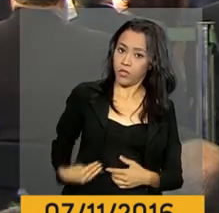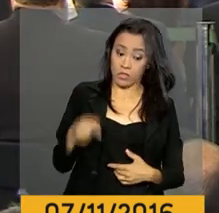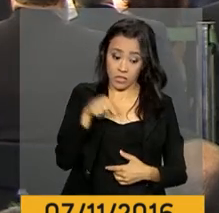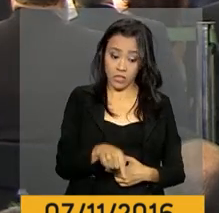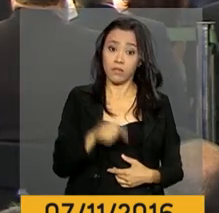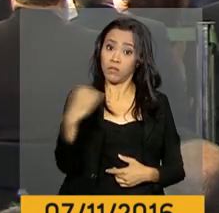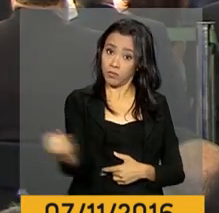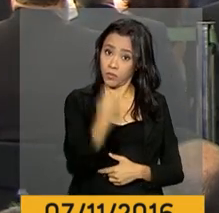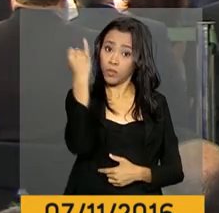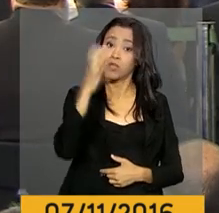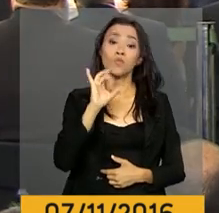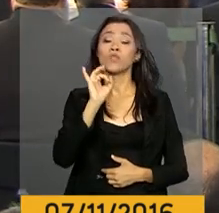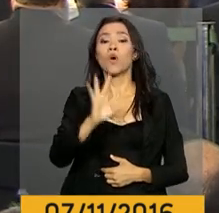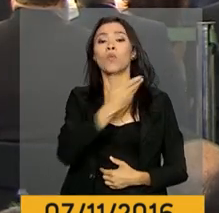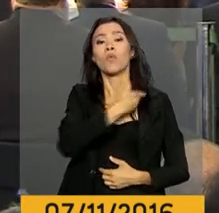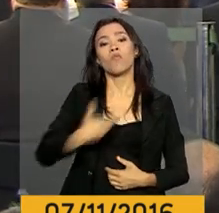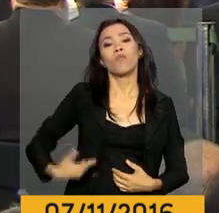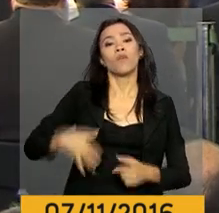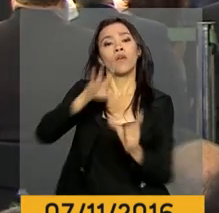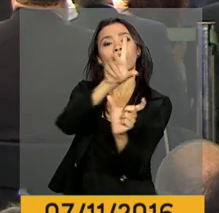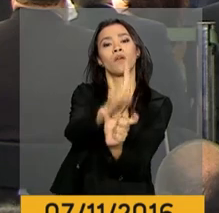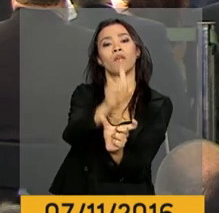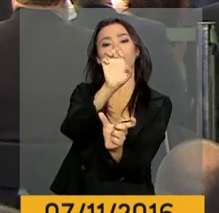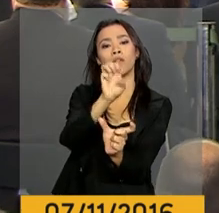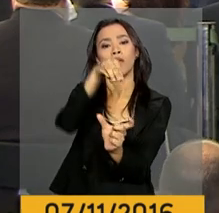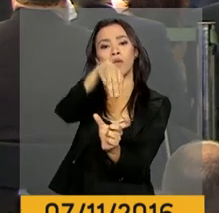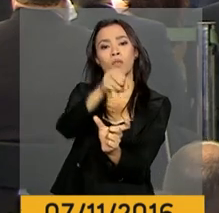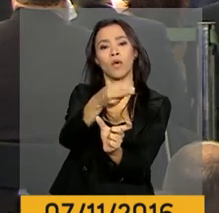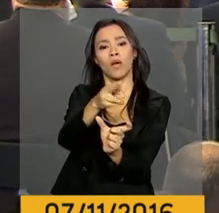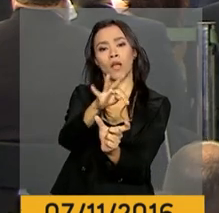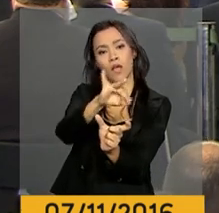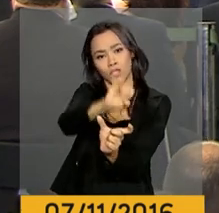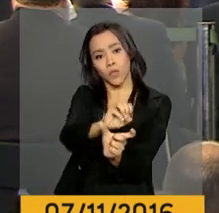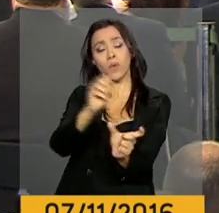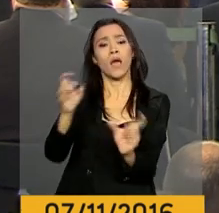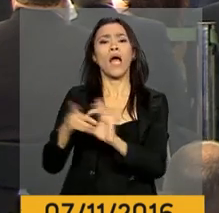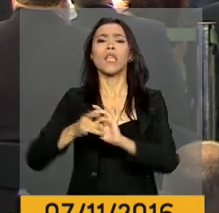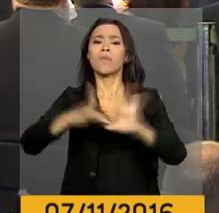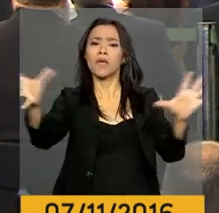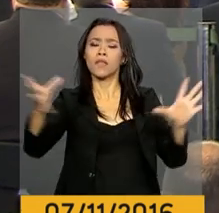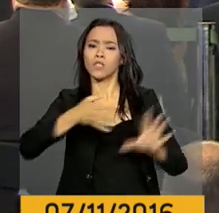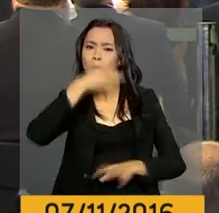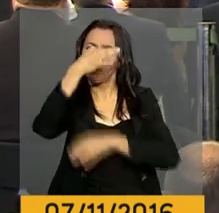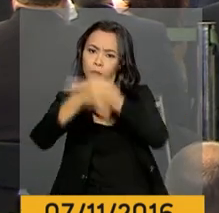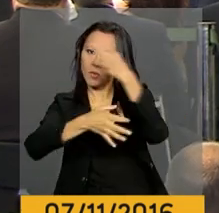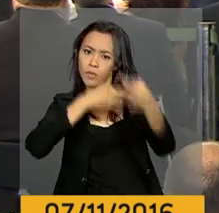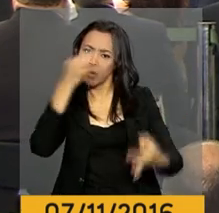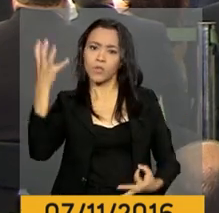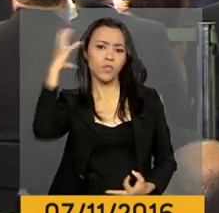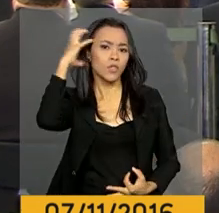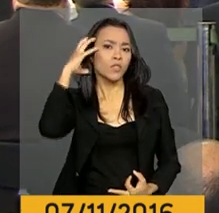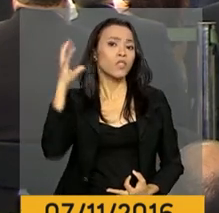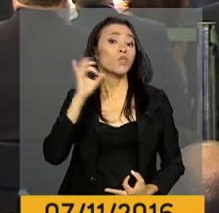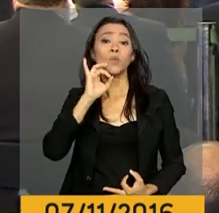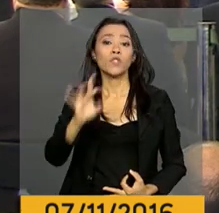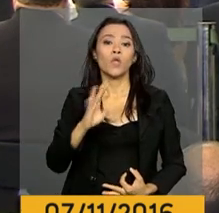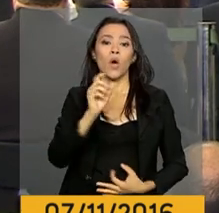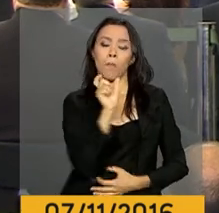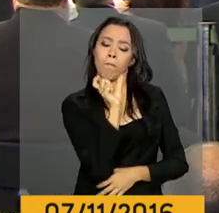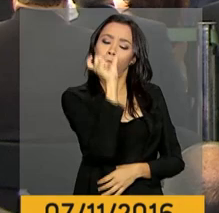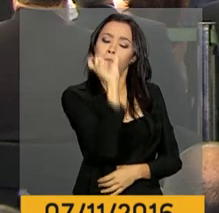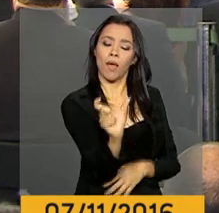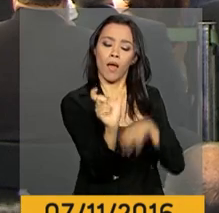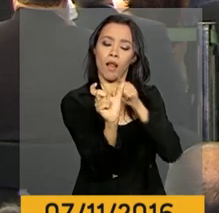para a democracia, porque revela-se que a liberdade de imprensa não é apenas uma palavra, é uma ação. Quando